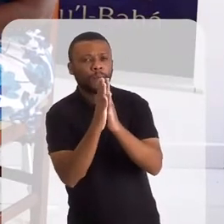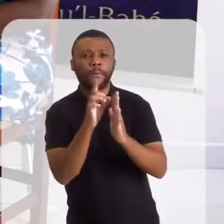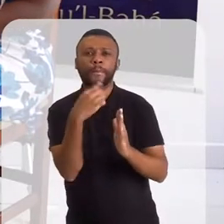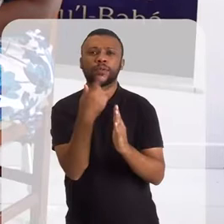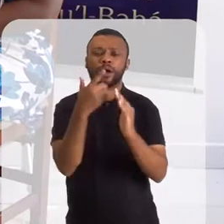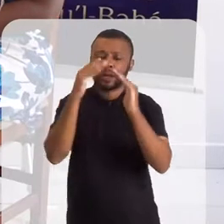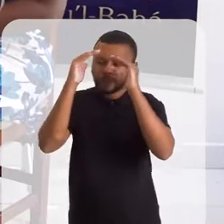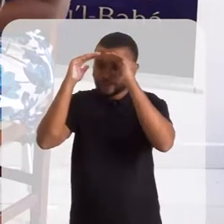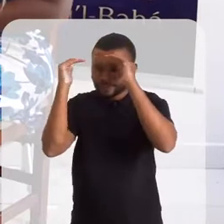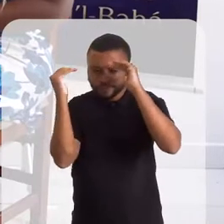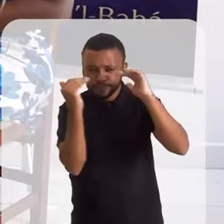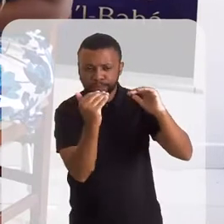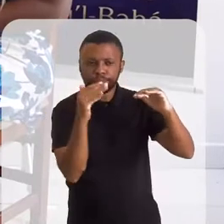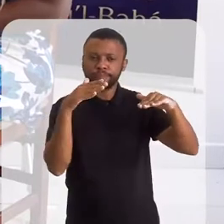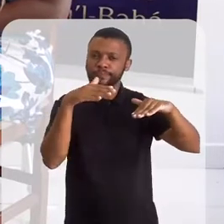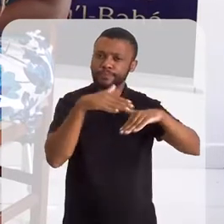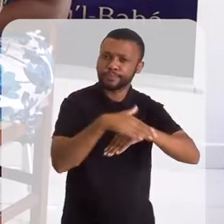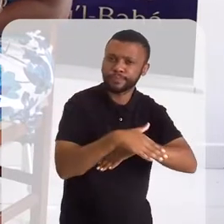gente poder